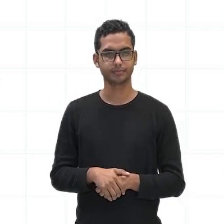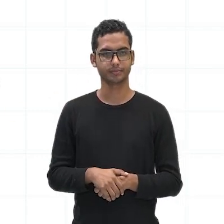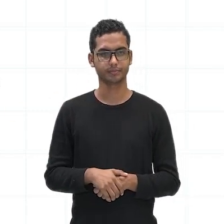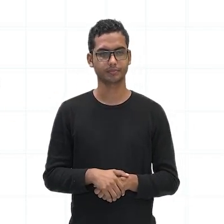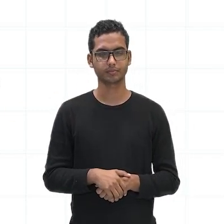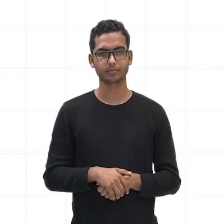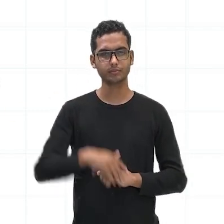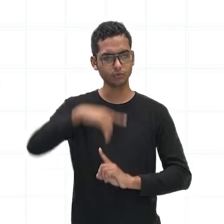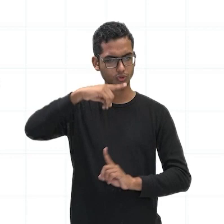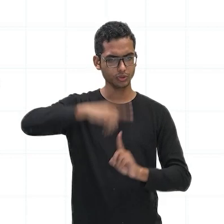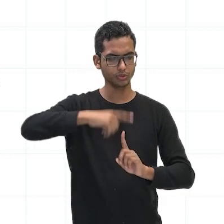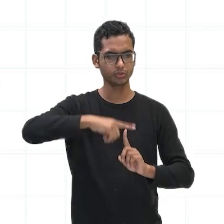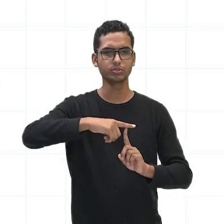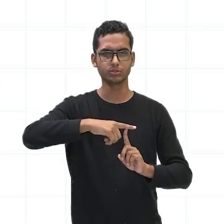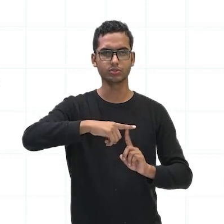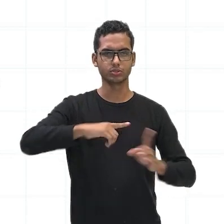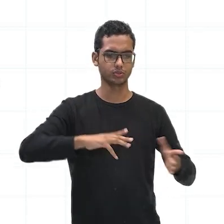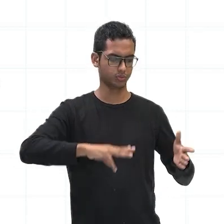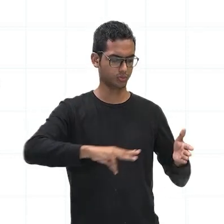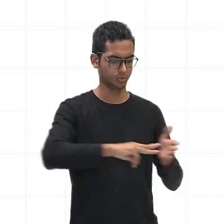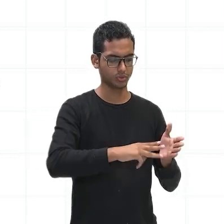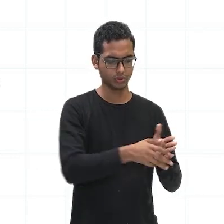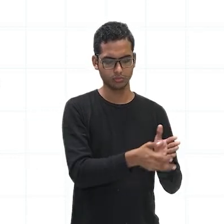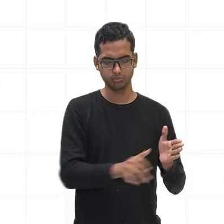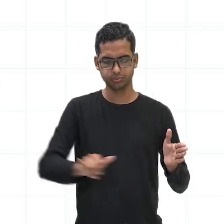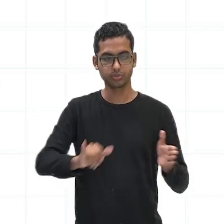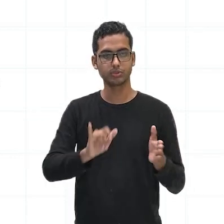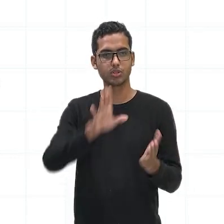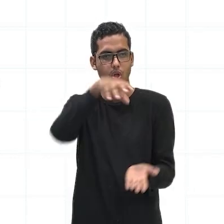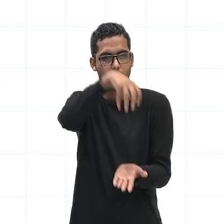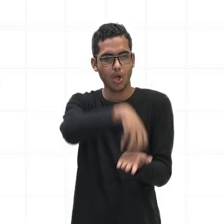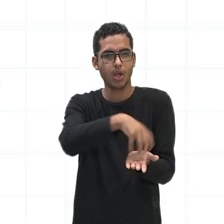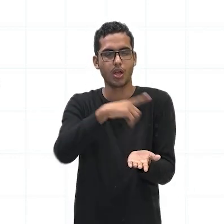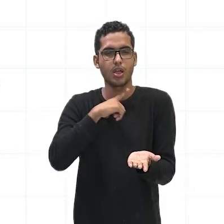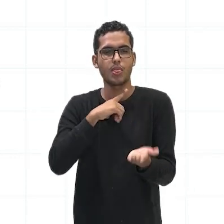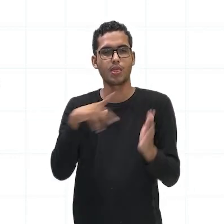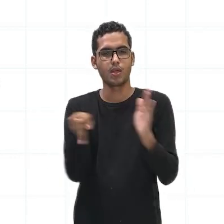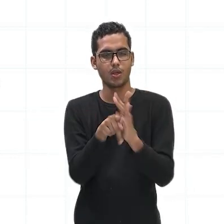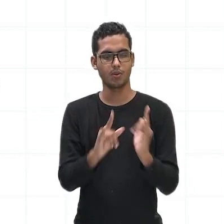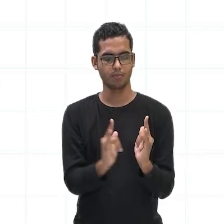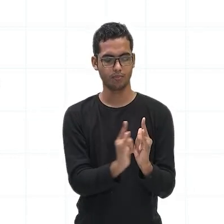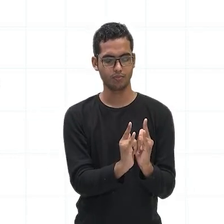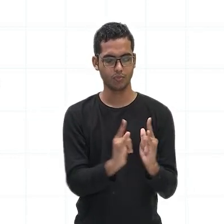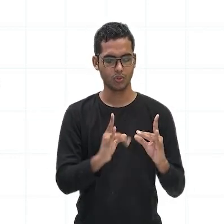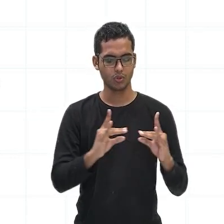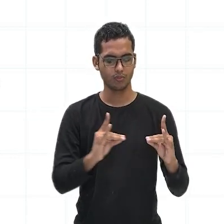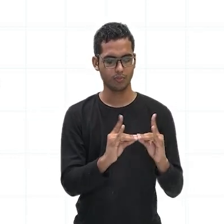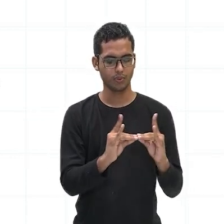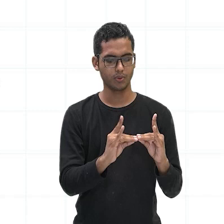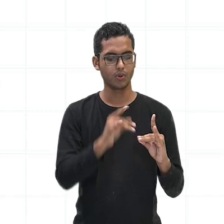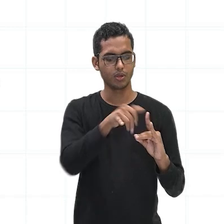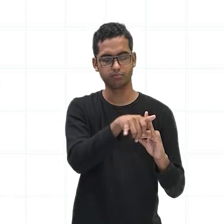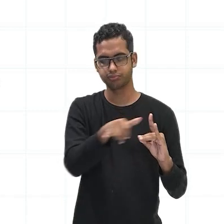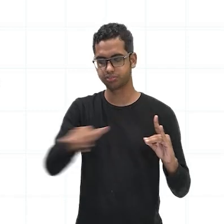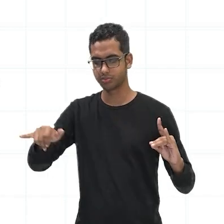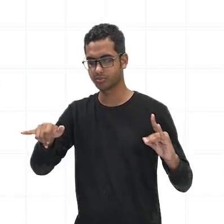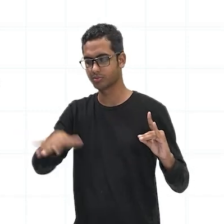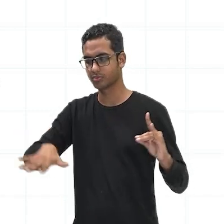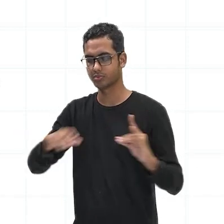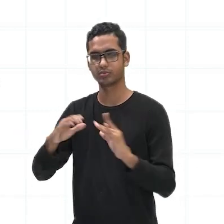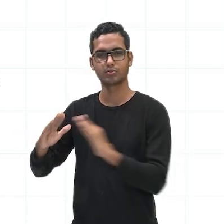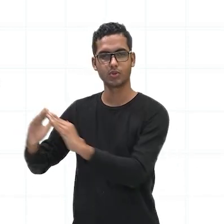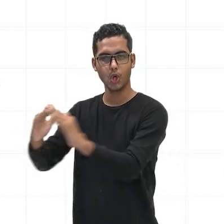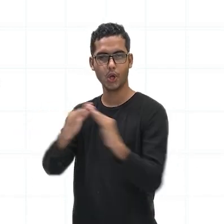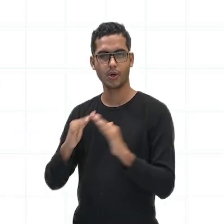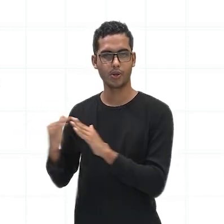de usina que abastece determinada região. E para a gente compreender um pouco mais, né, sobre essa energia elétrica, como que ela chega aí às nossas